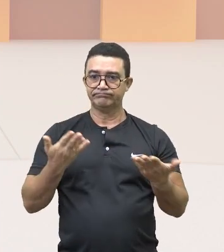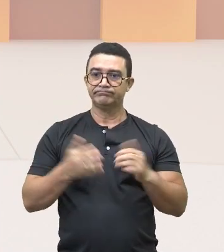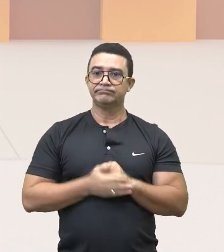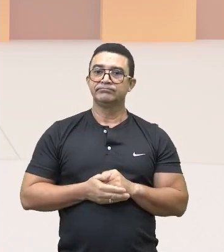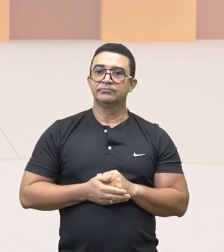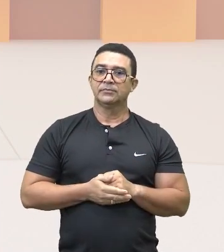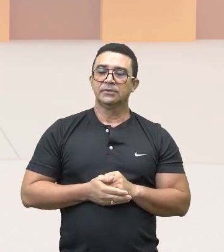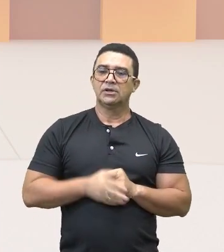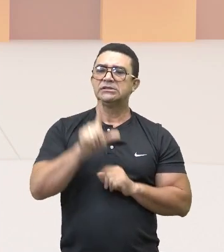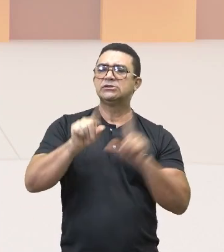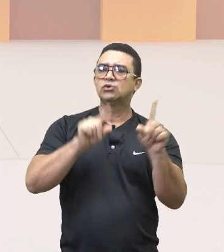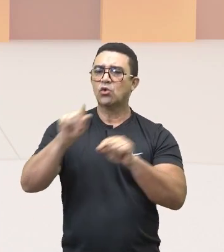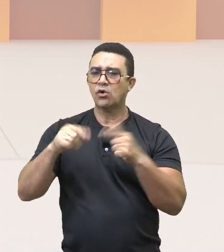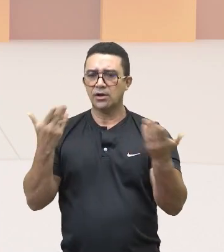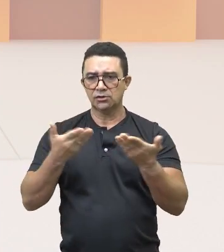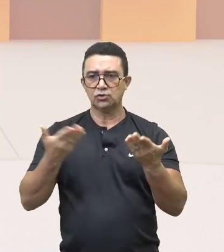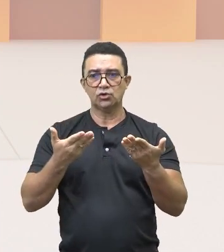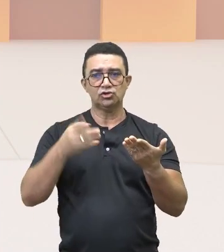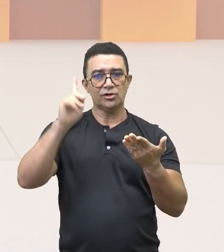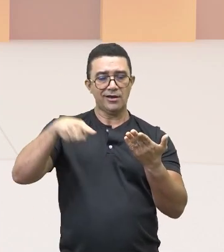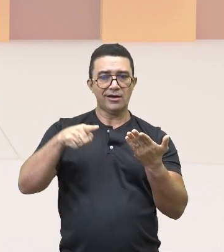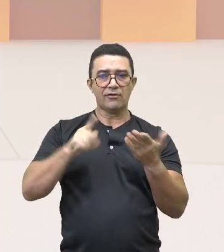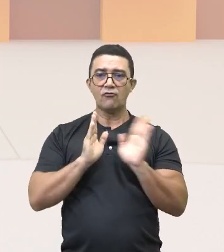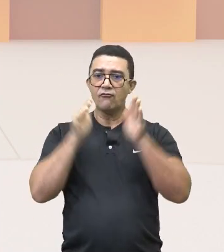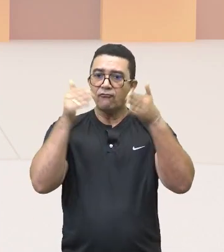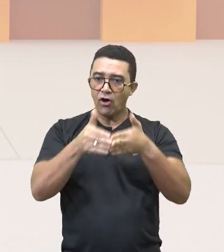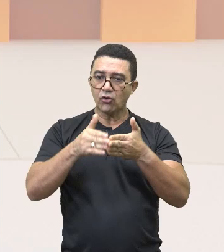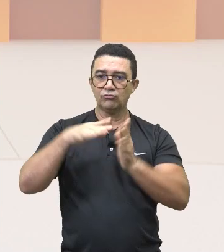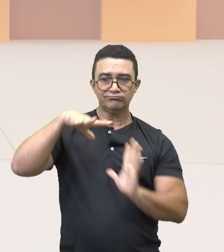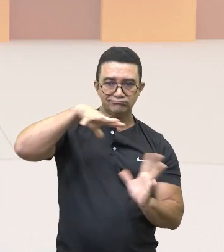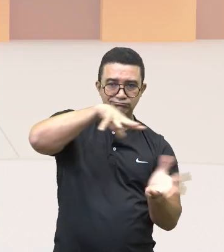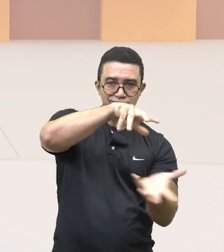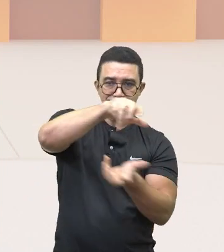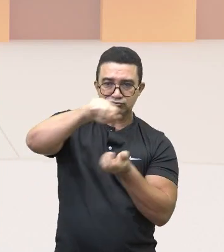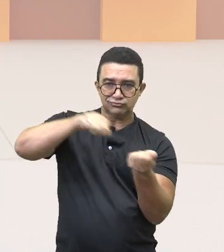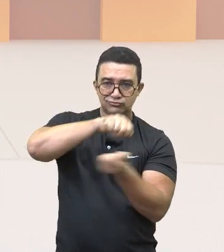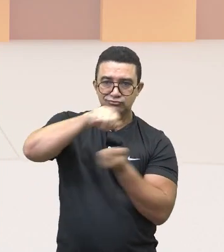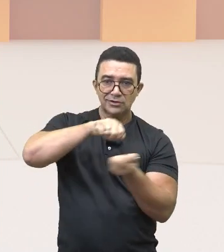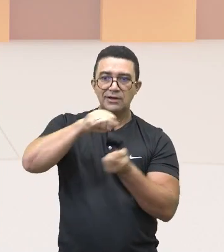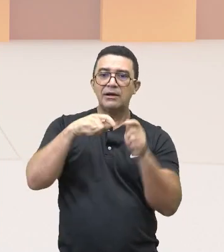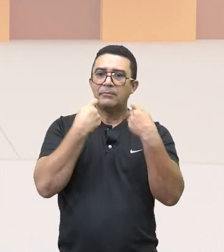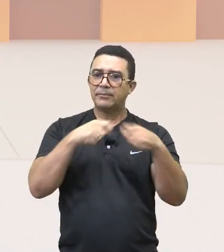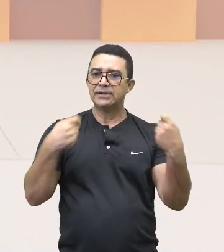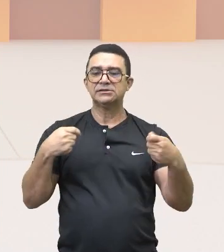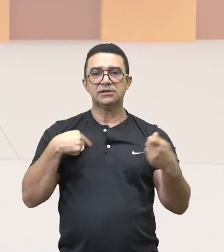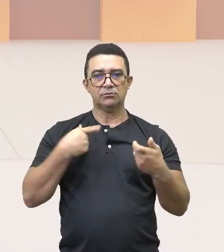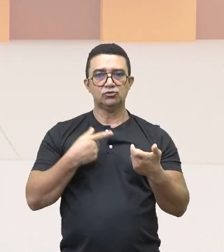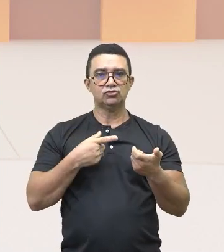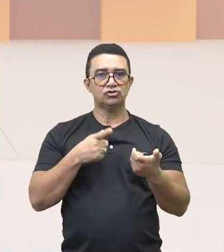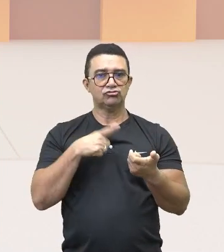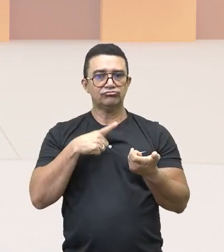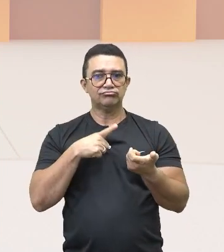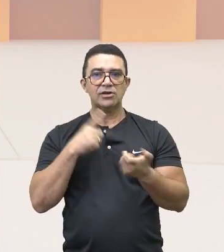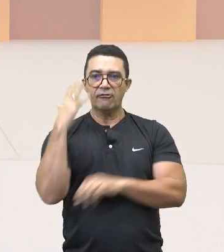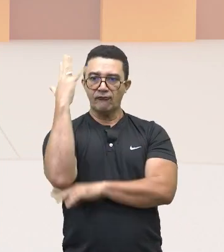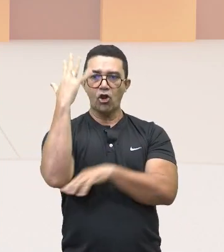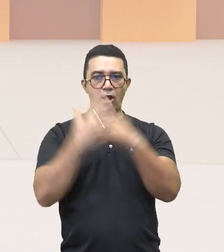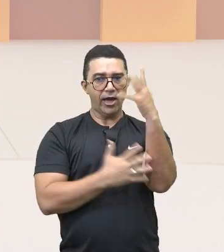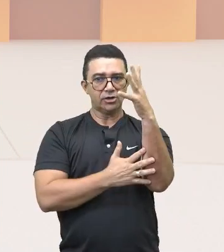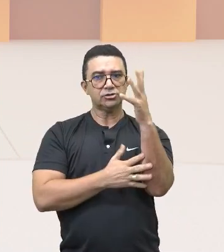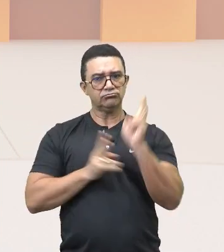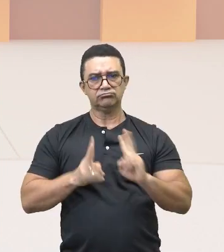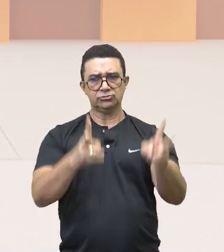que é baseada na questão da sustentabilidade. É de precisamos manter a floresta